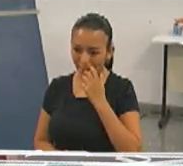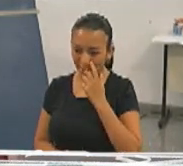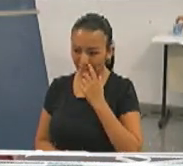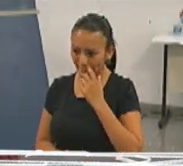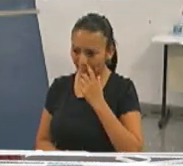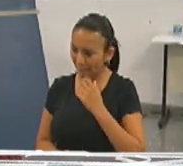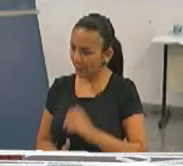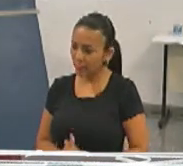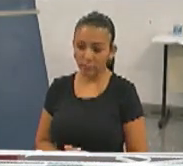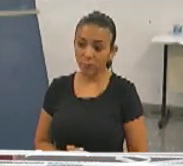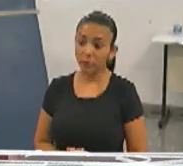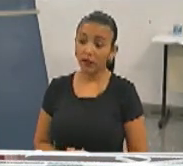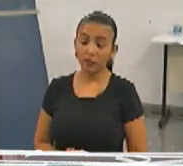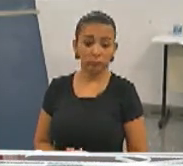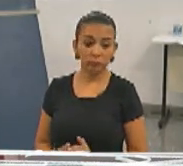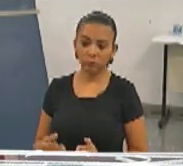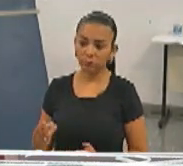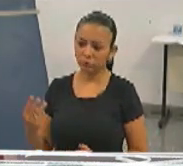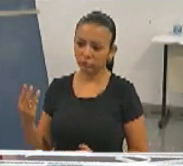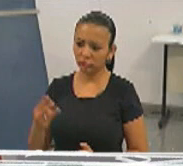Partindo para o terceiro bloco,